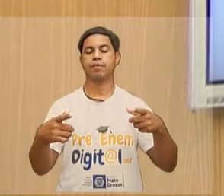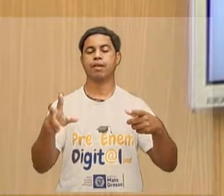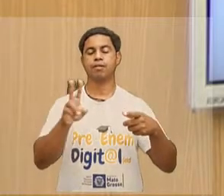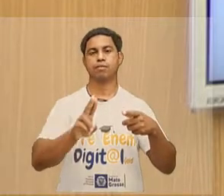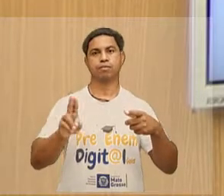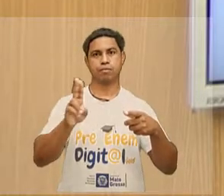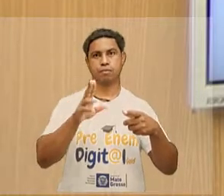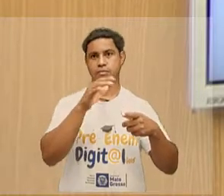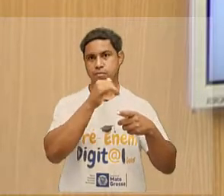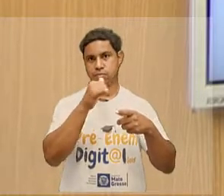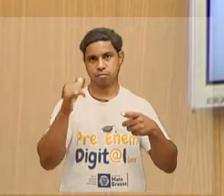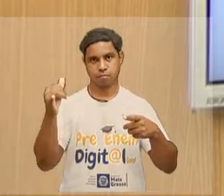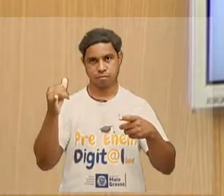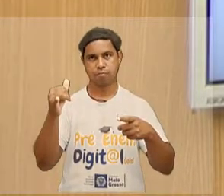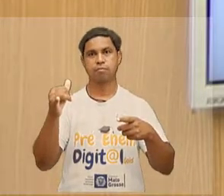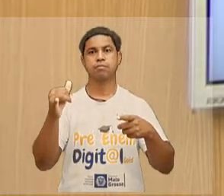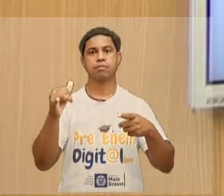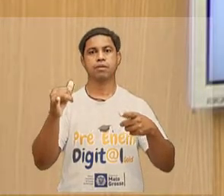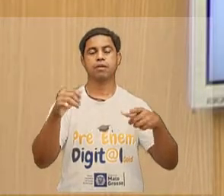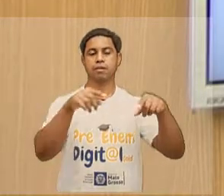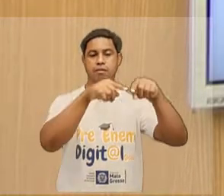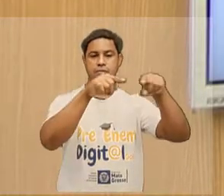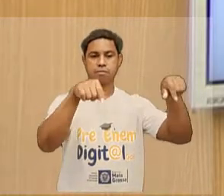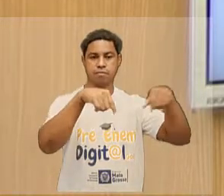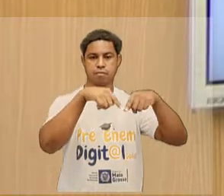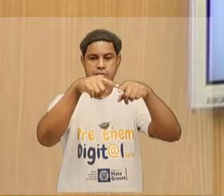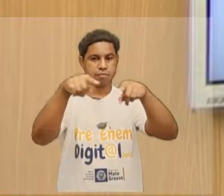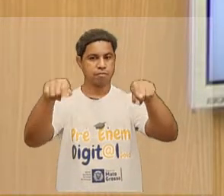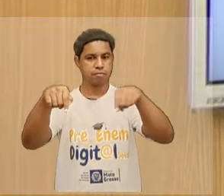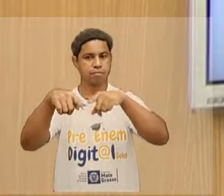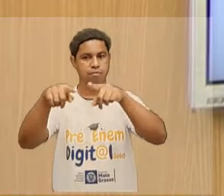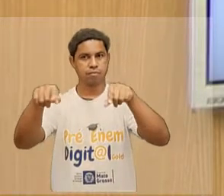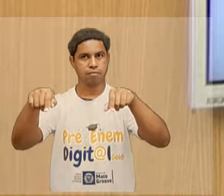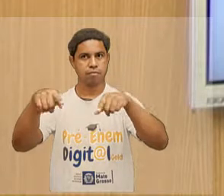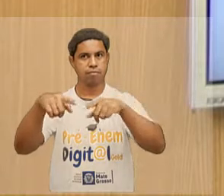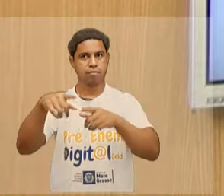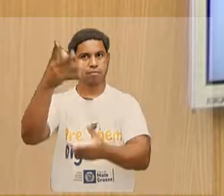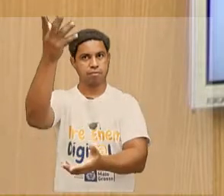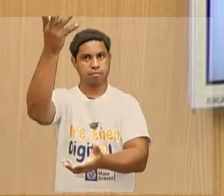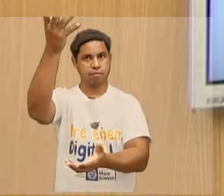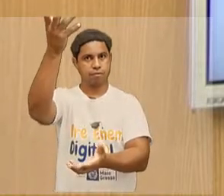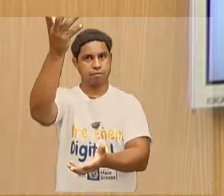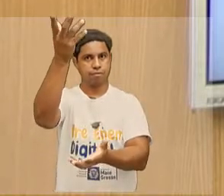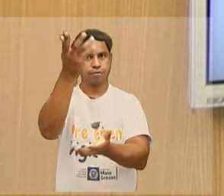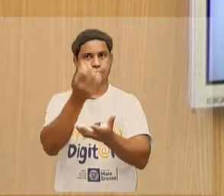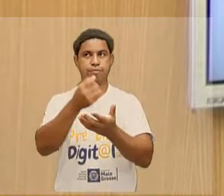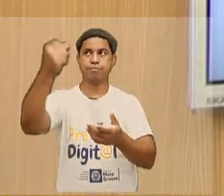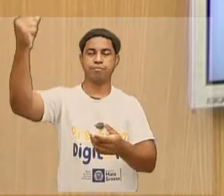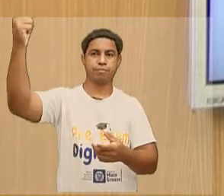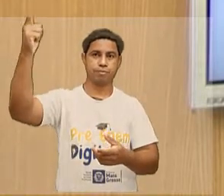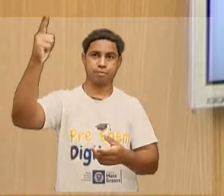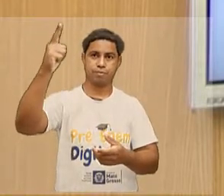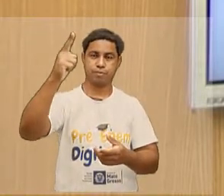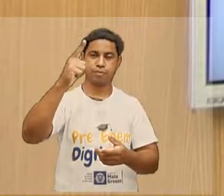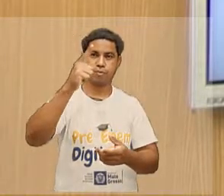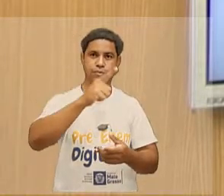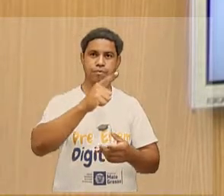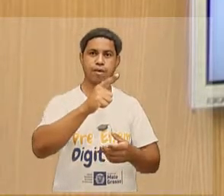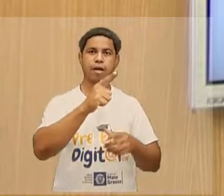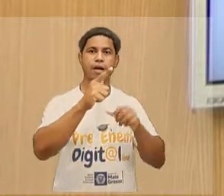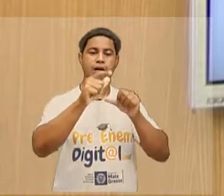energia solar em células fotovoltaicas. Mais pesquisas estão sendo desenvolvidas com